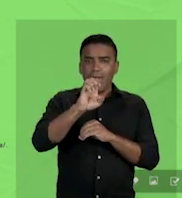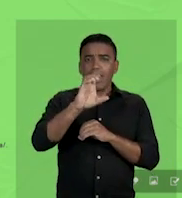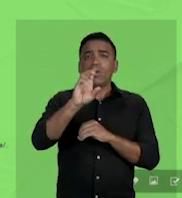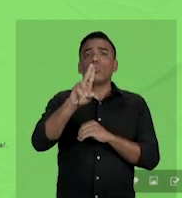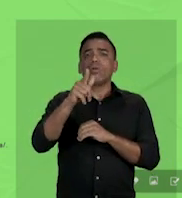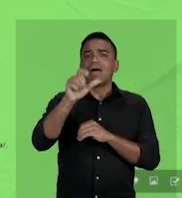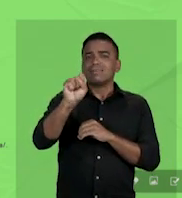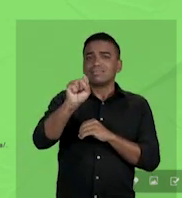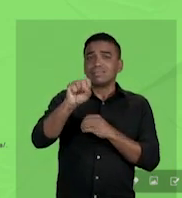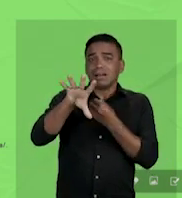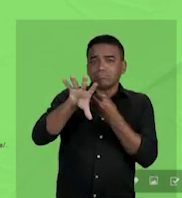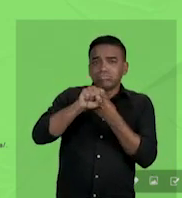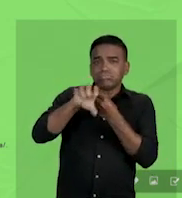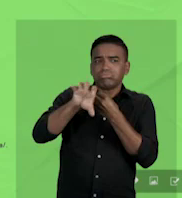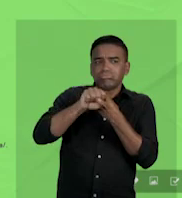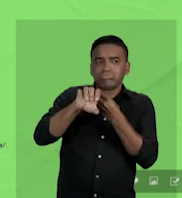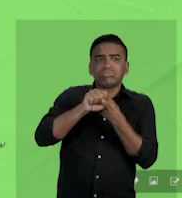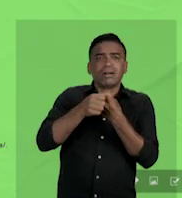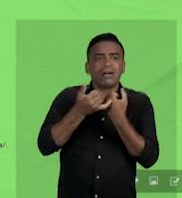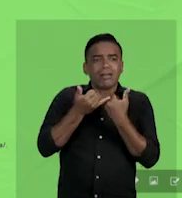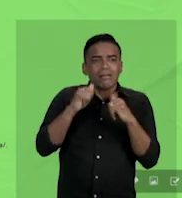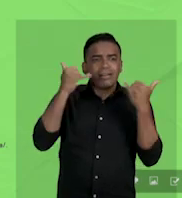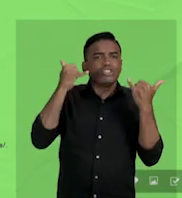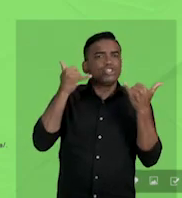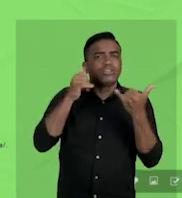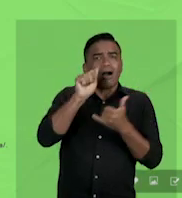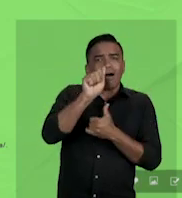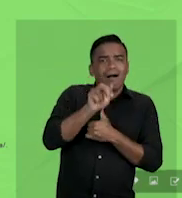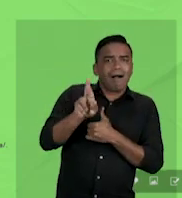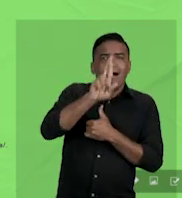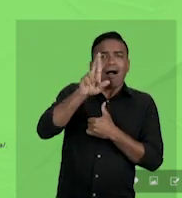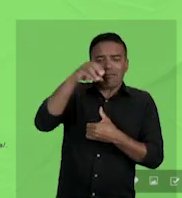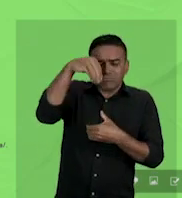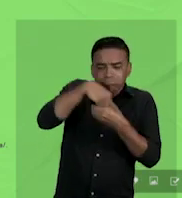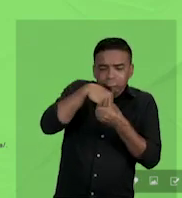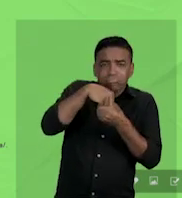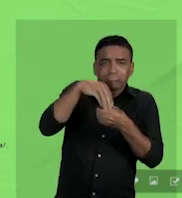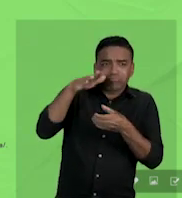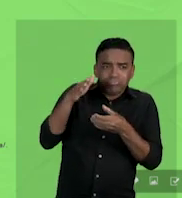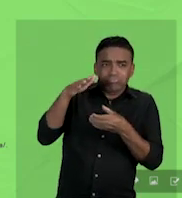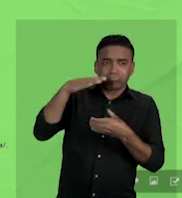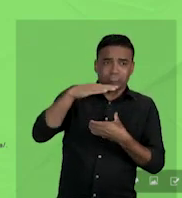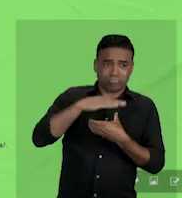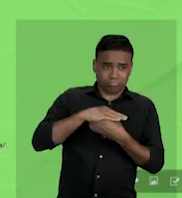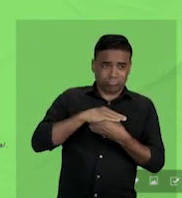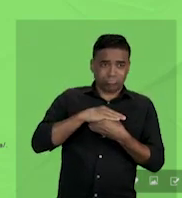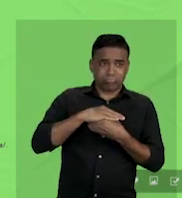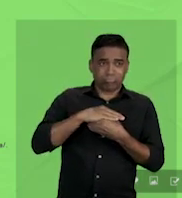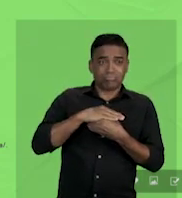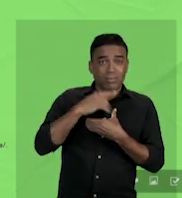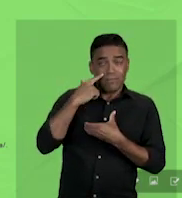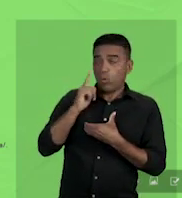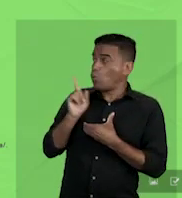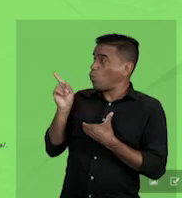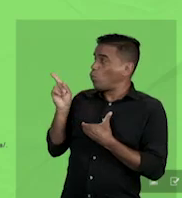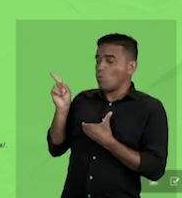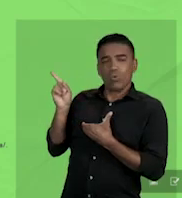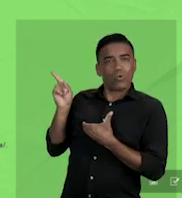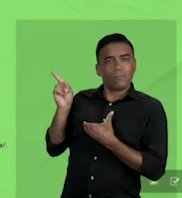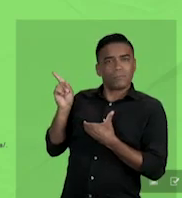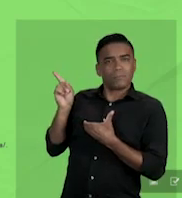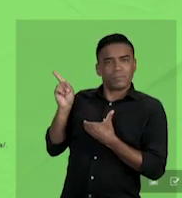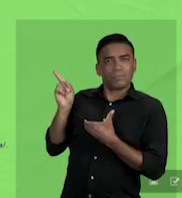vão absorvendo a energia do ar que está aqui dentro, uma vez que eu não tenho a coluna fechando todo o